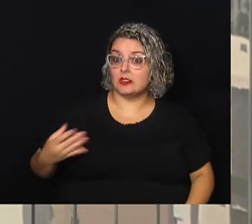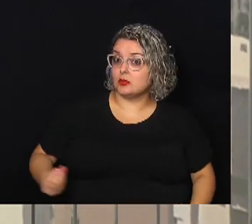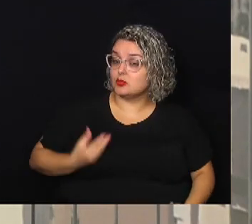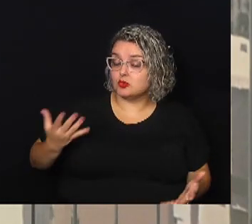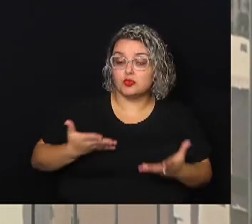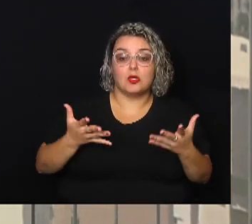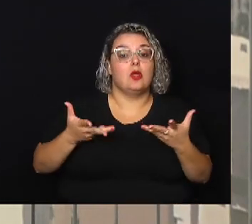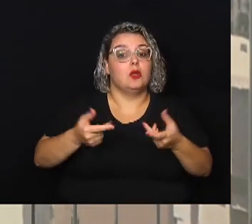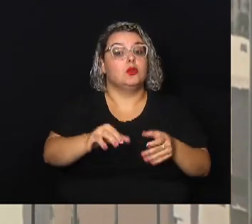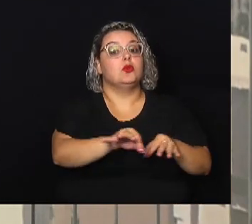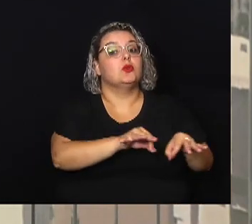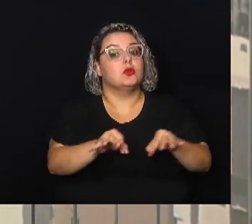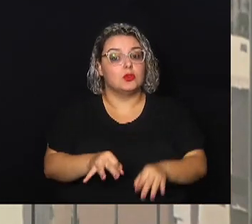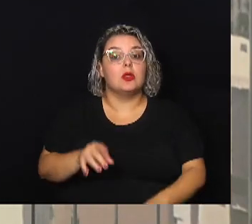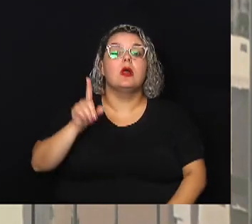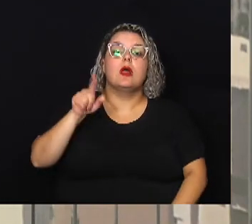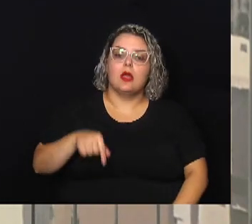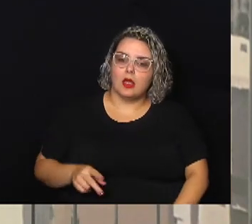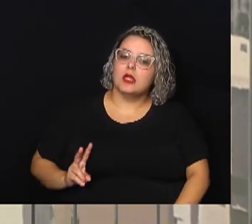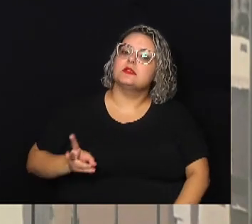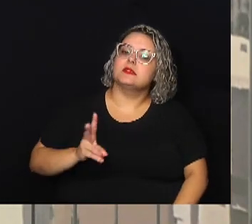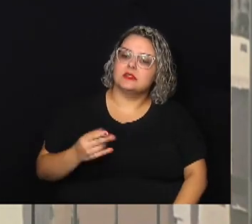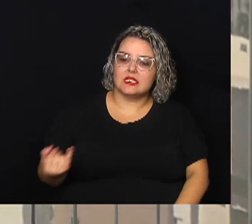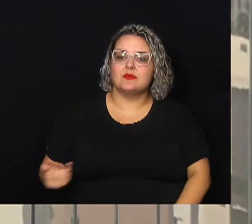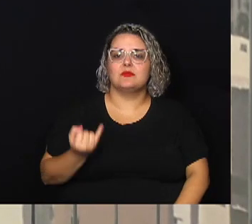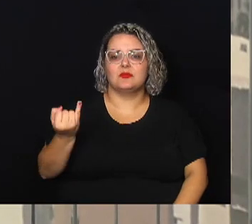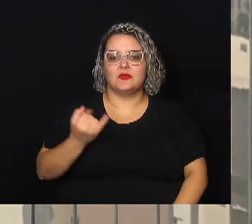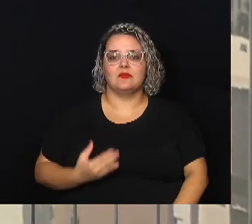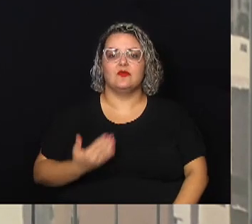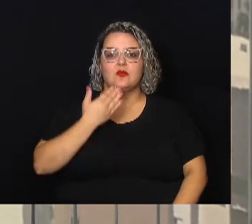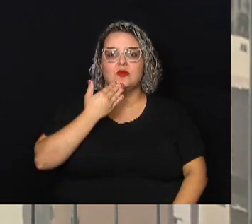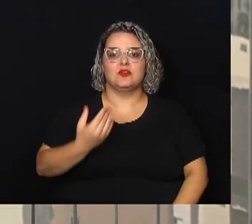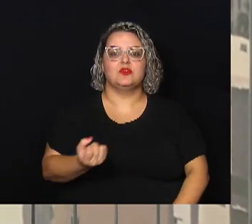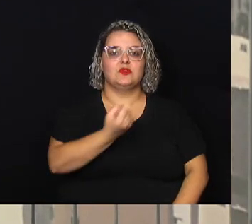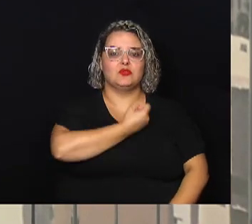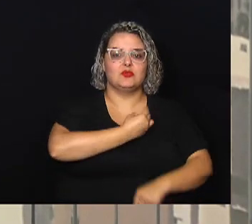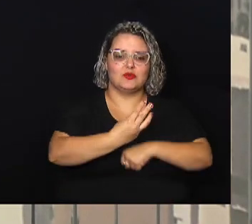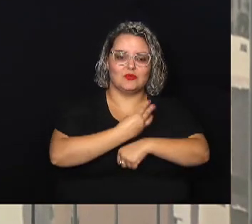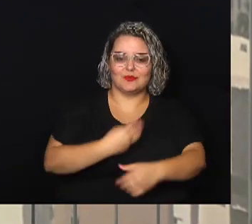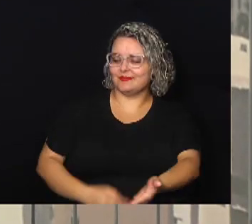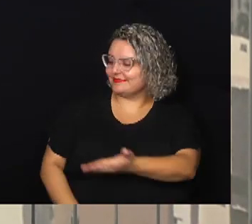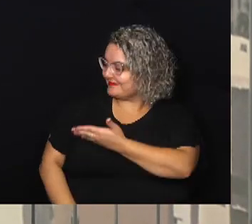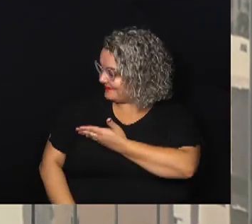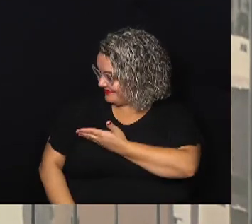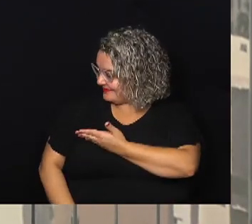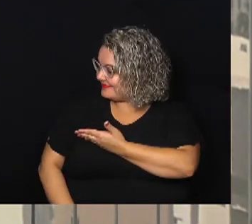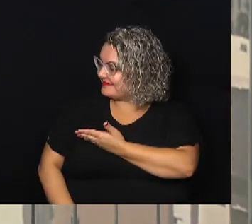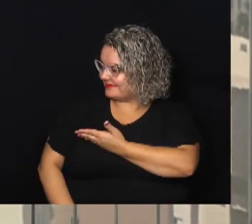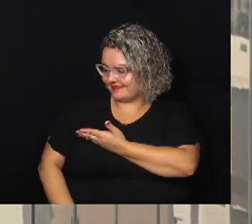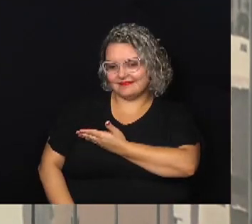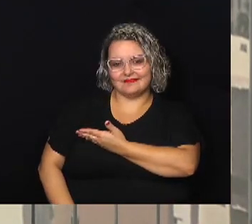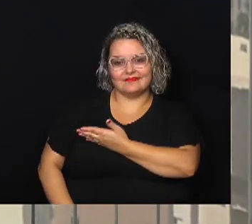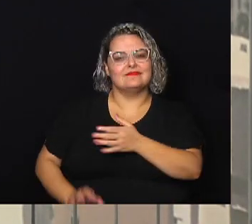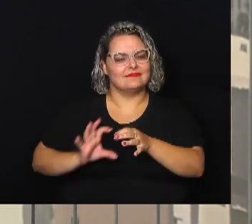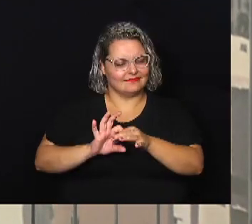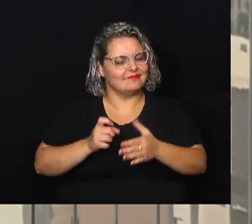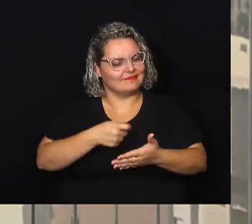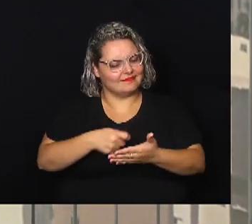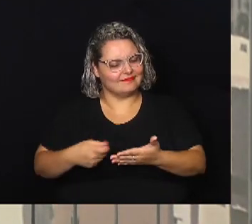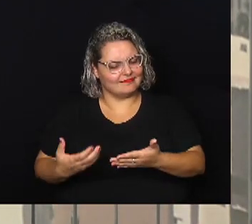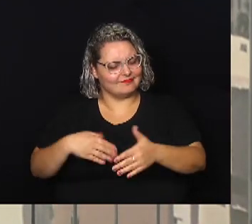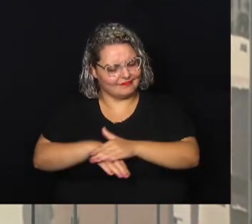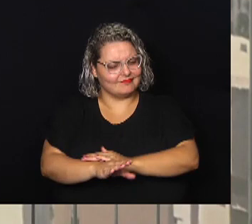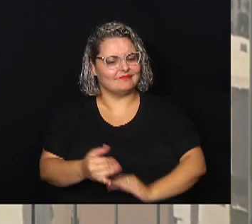toda a nossa programação é sempre muito importante. Eu vou pedir para colocar de novo o número do nosso WhatsApp, deixa ele anotado aí no seu